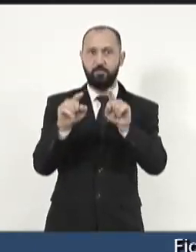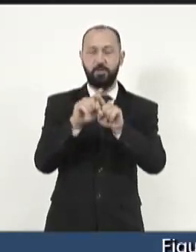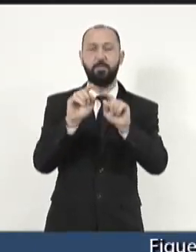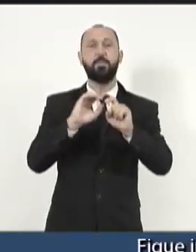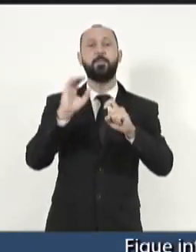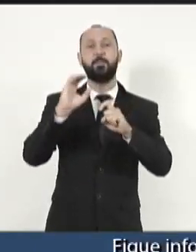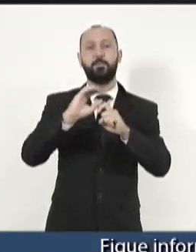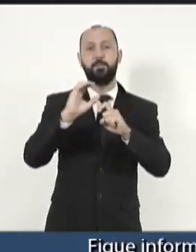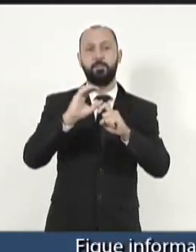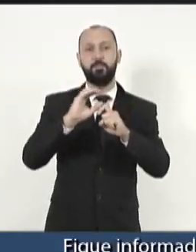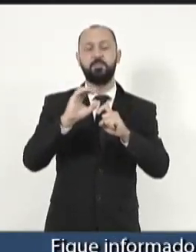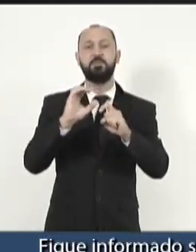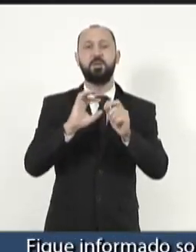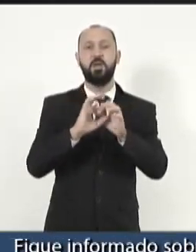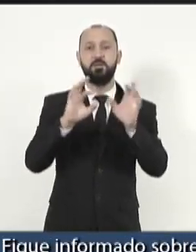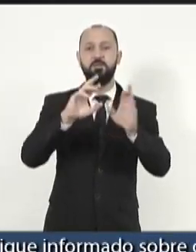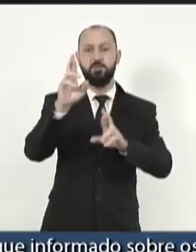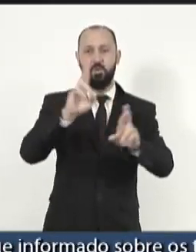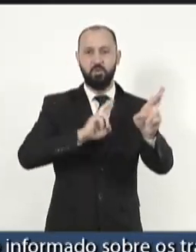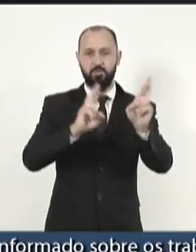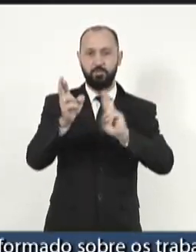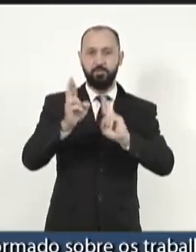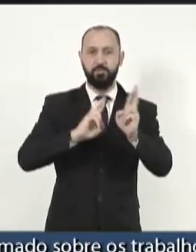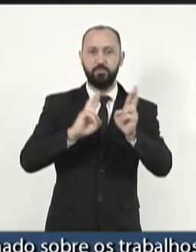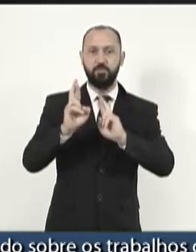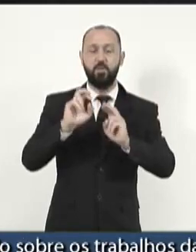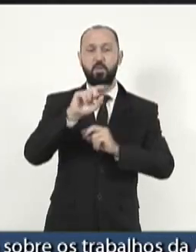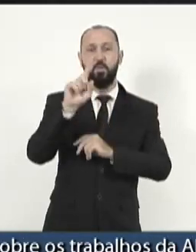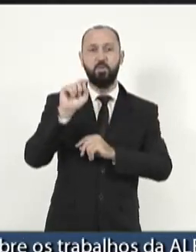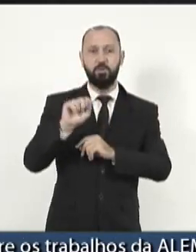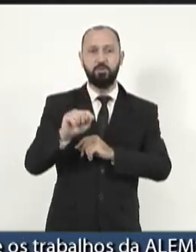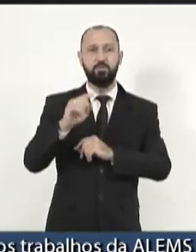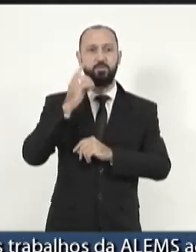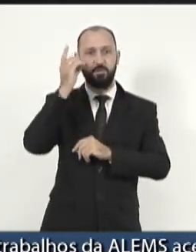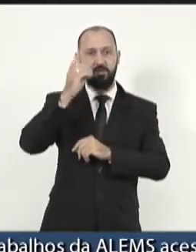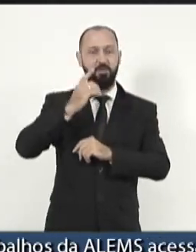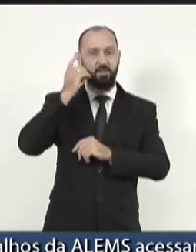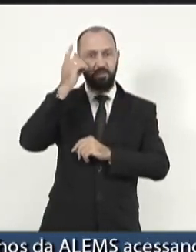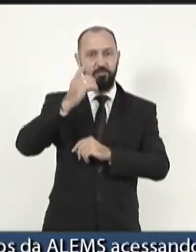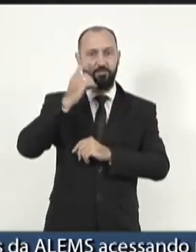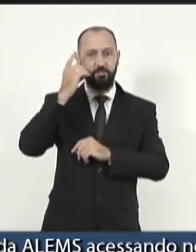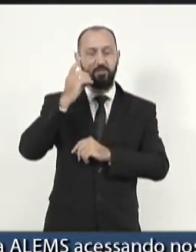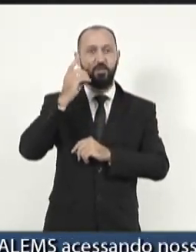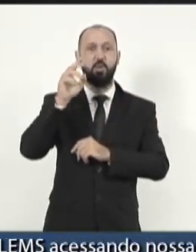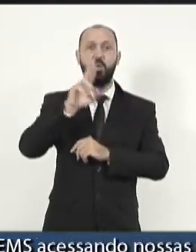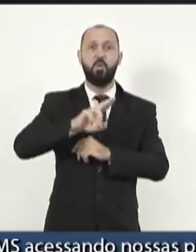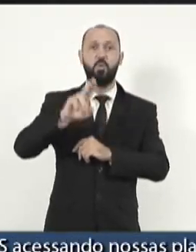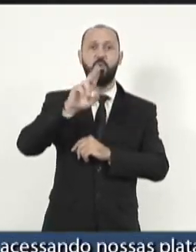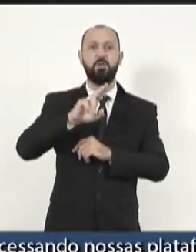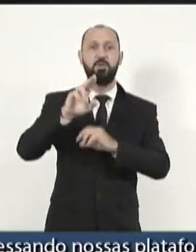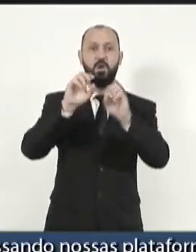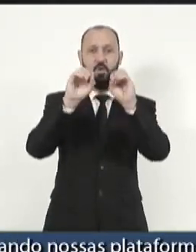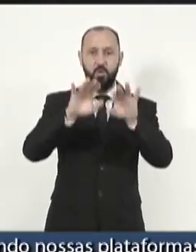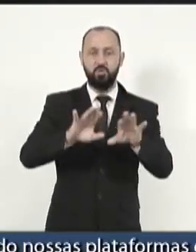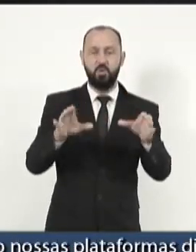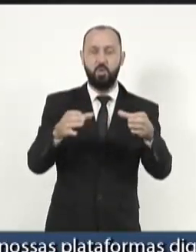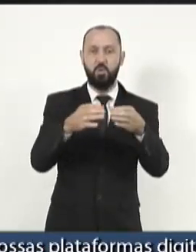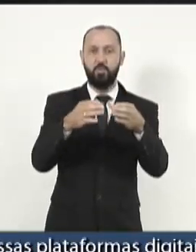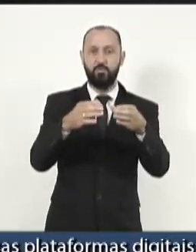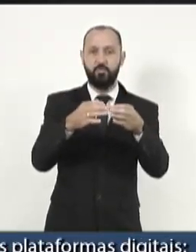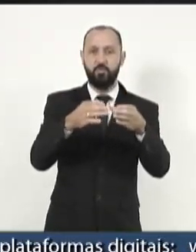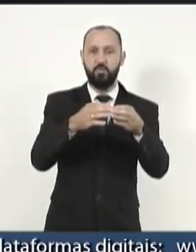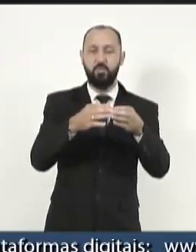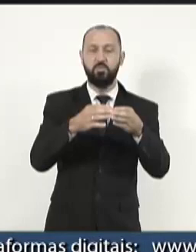meses, 120 dias, isso, a avaliação financeira, principalmente por causa do pagamento dessa contrapartida que não